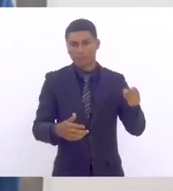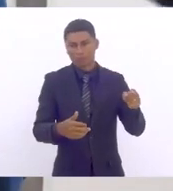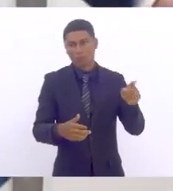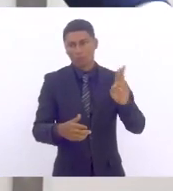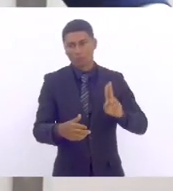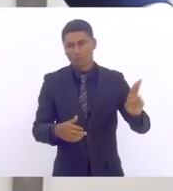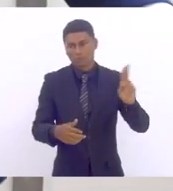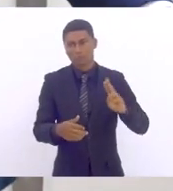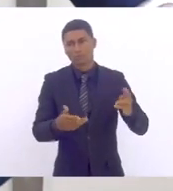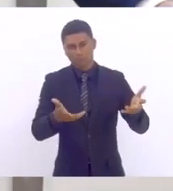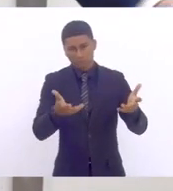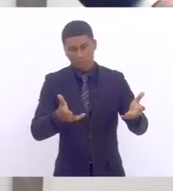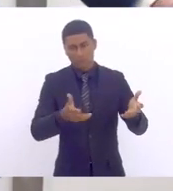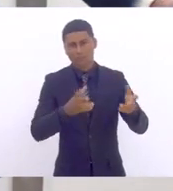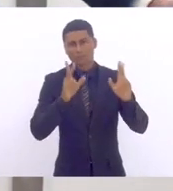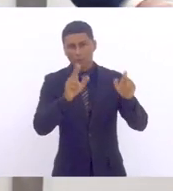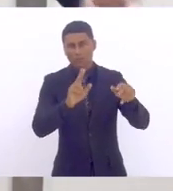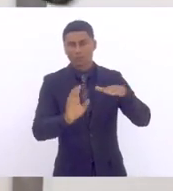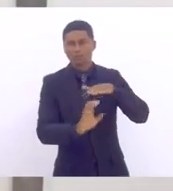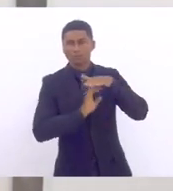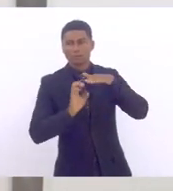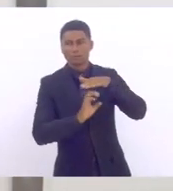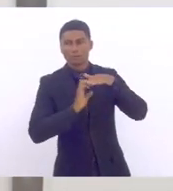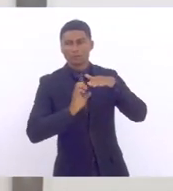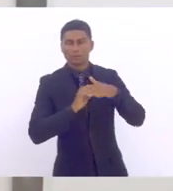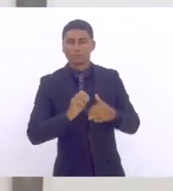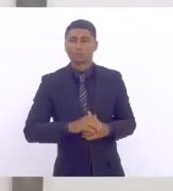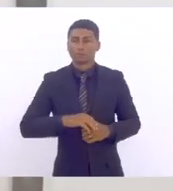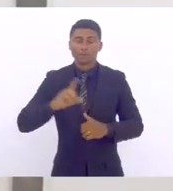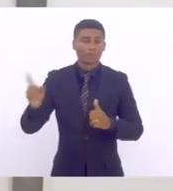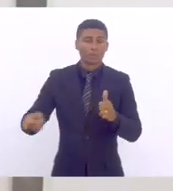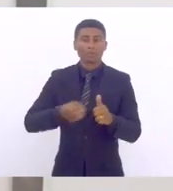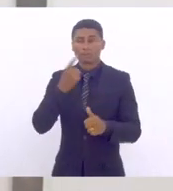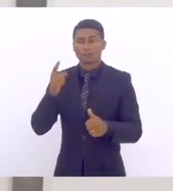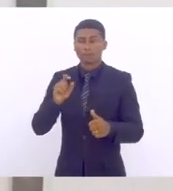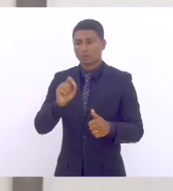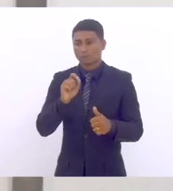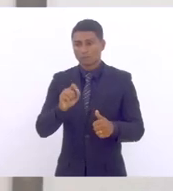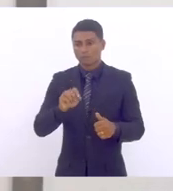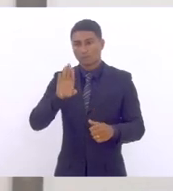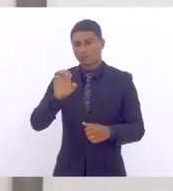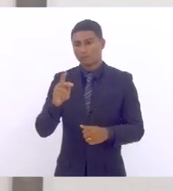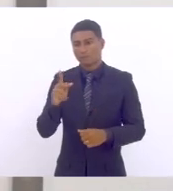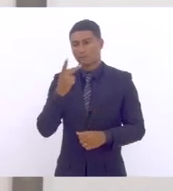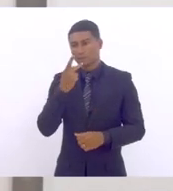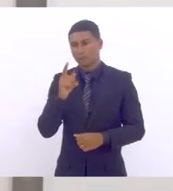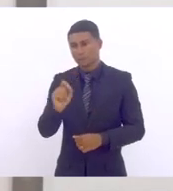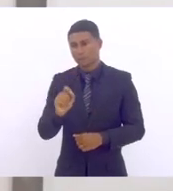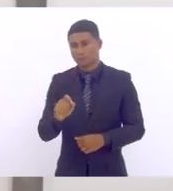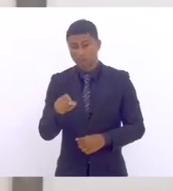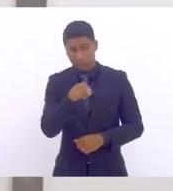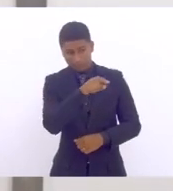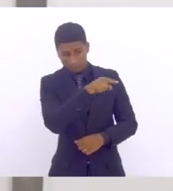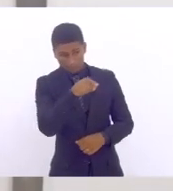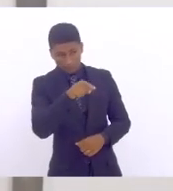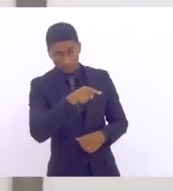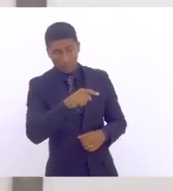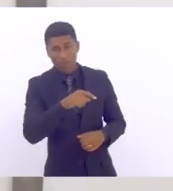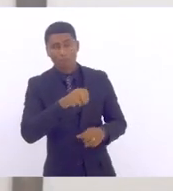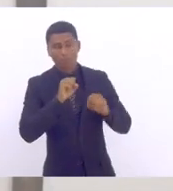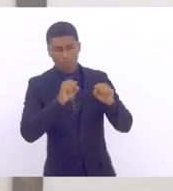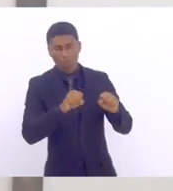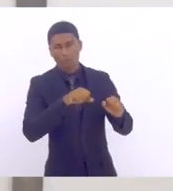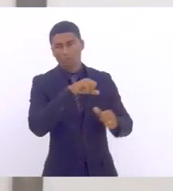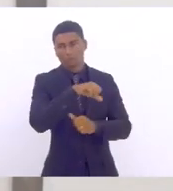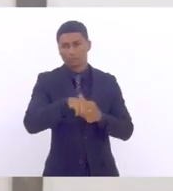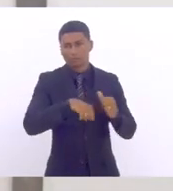uma empresa. E a primeira coisa que foi aventado pelo BEP foi o seguinte: vocês podem até trocar,